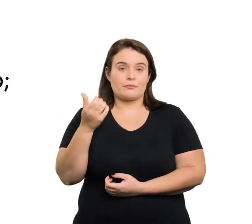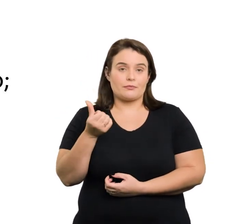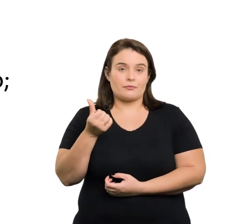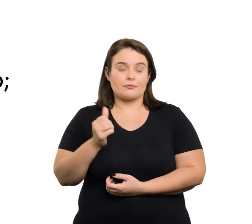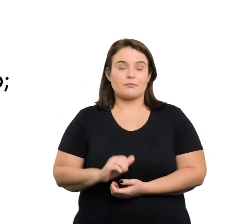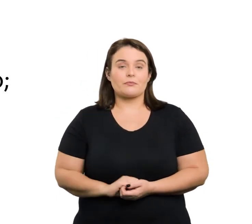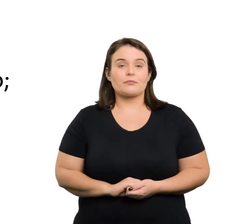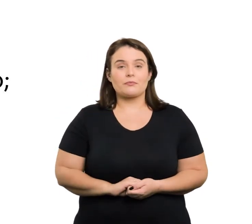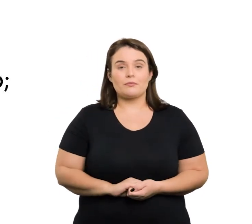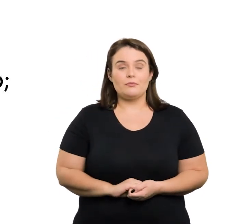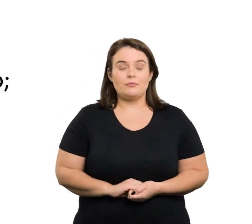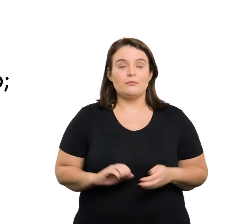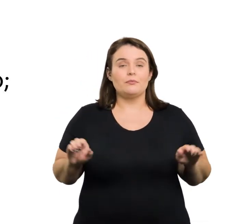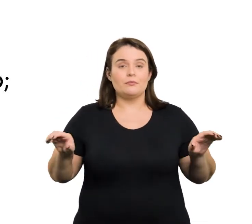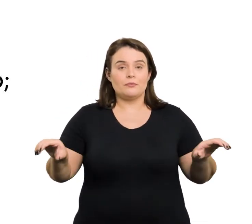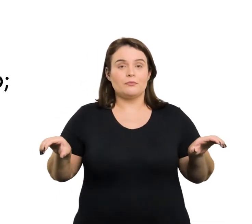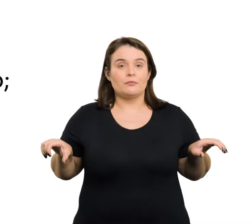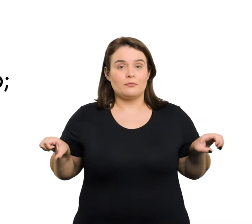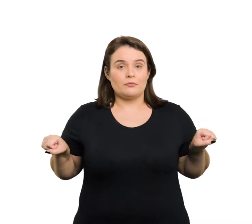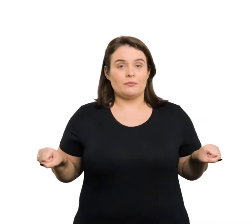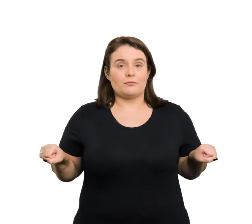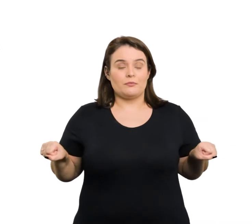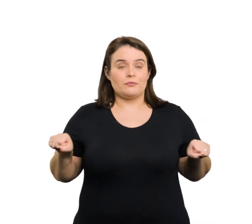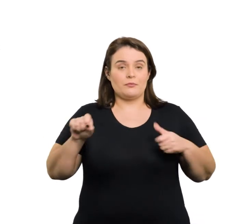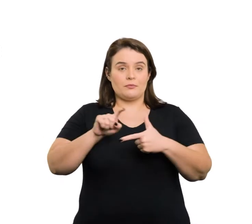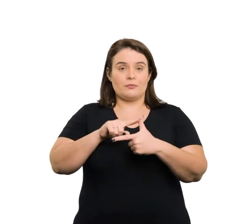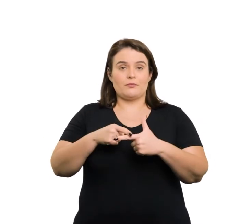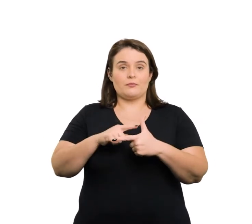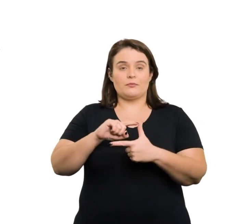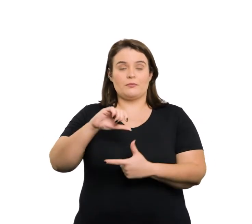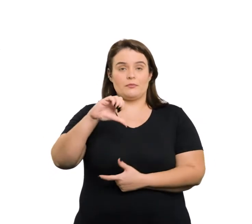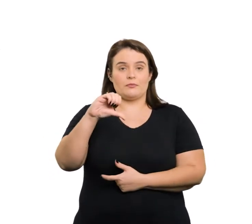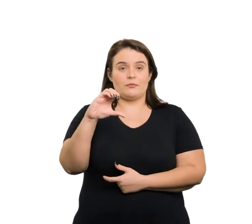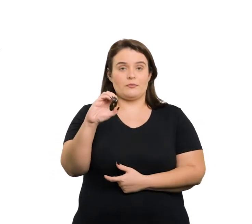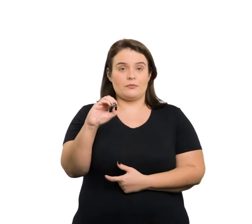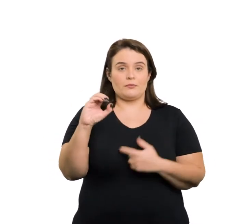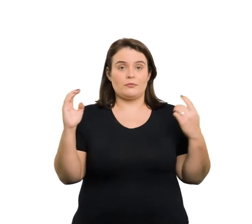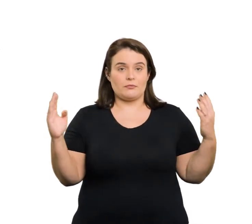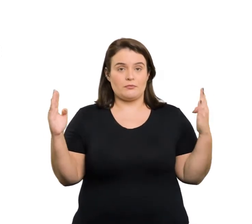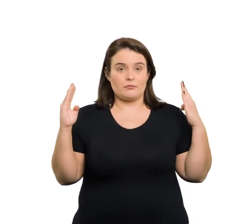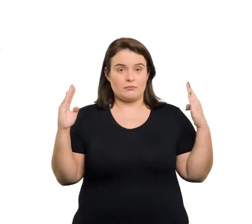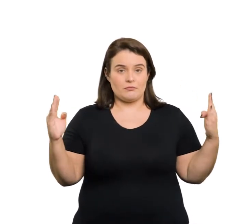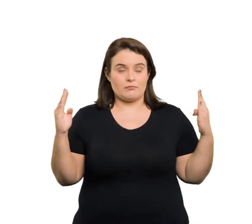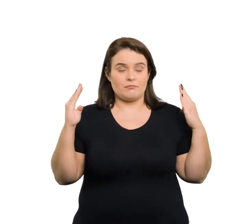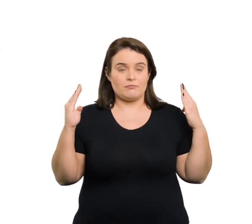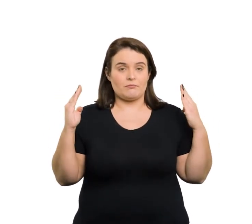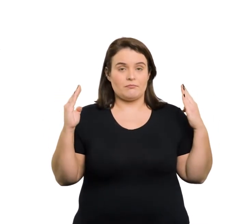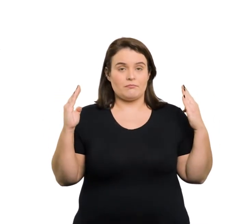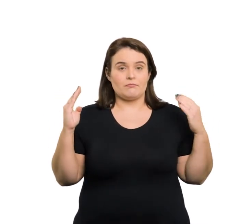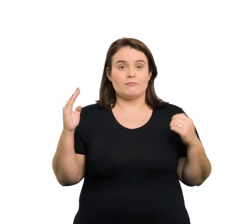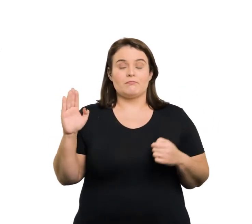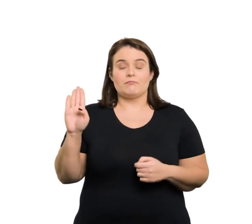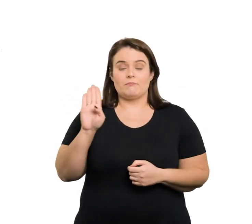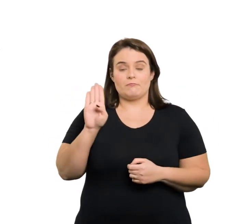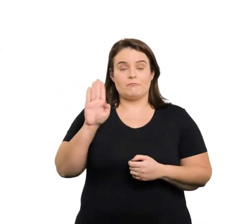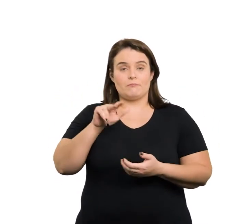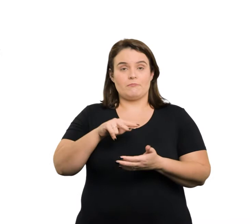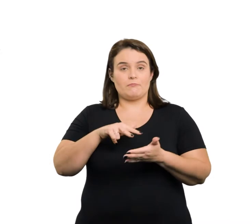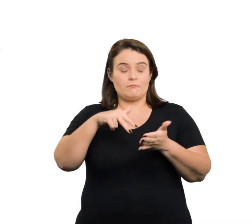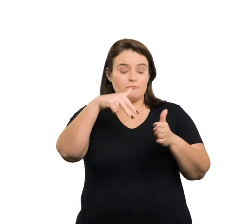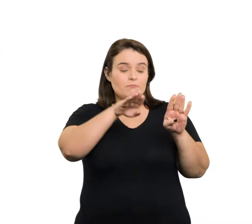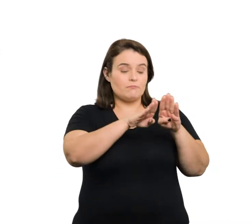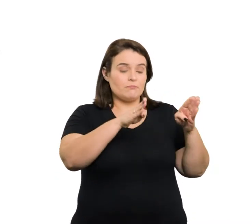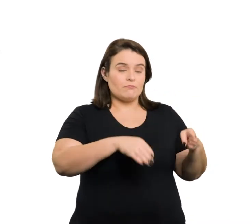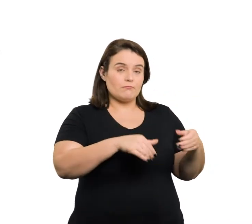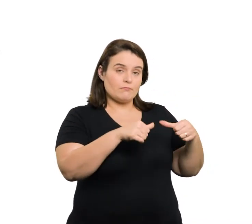de 0,46 metro. Barras de apoio de 90 graus na parede lateral ao banco